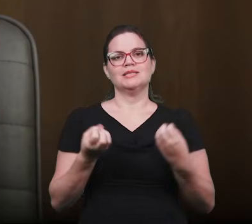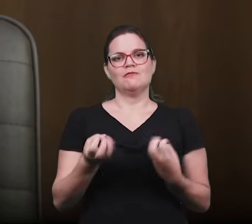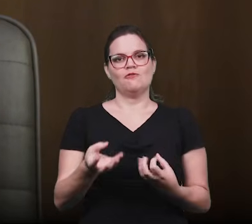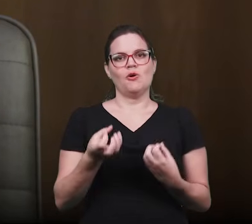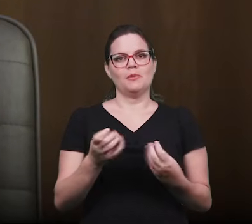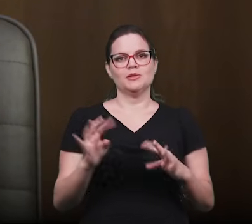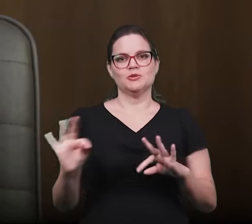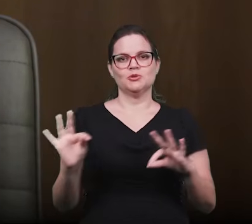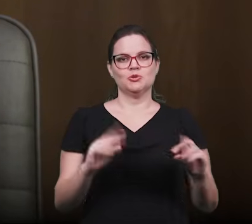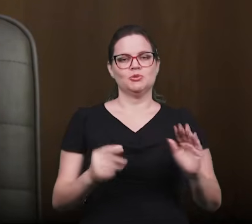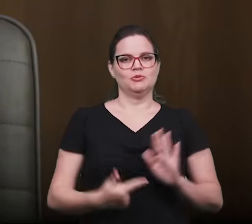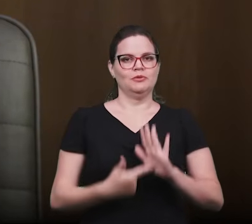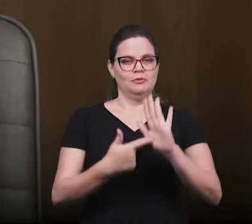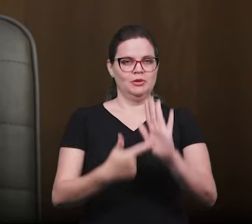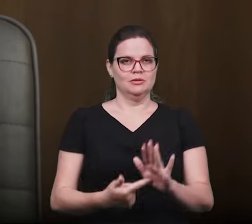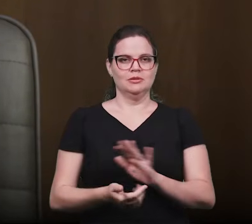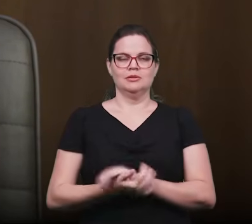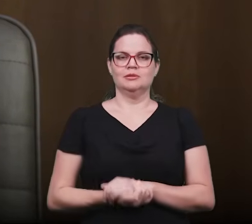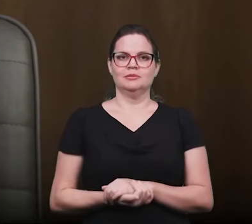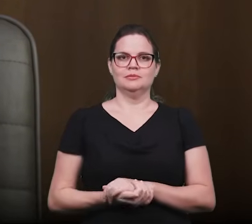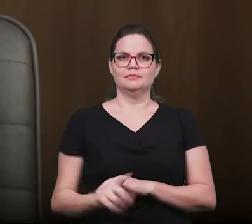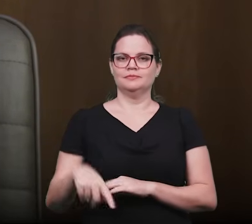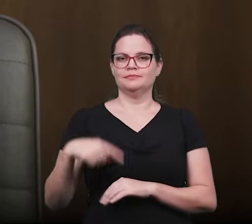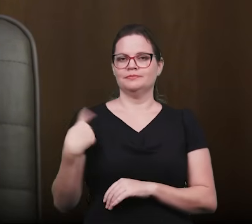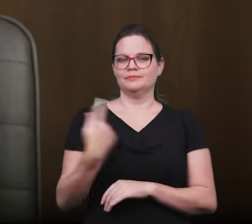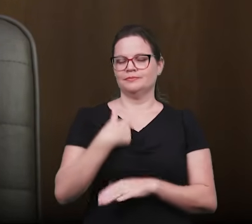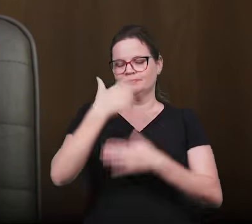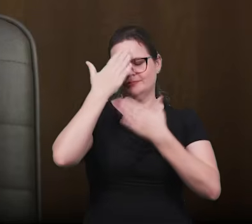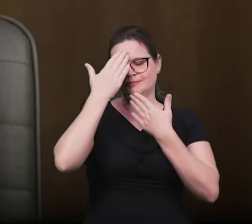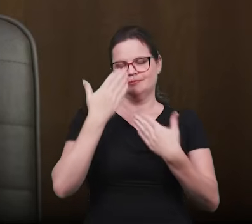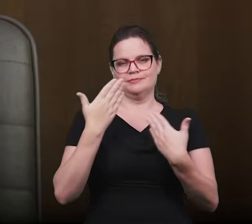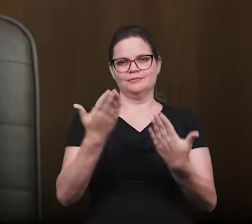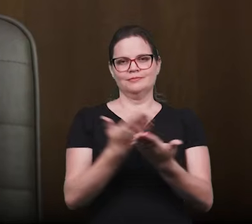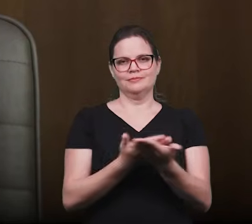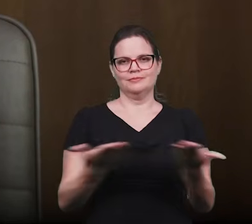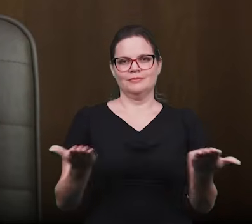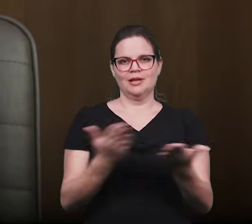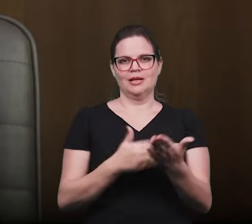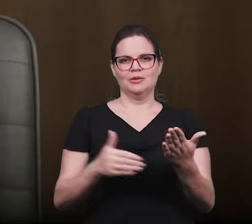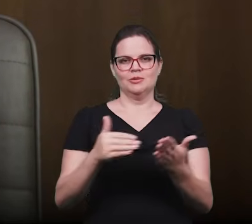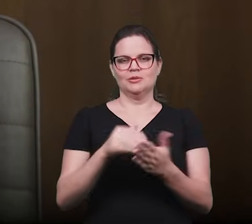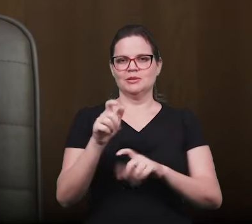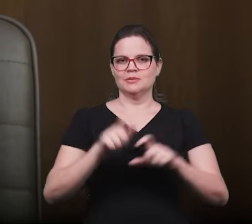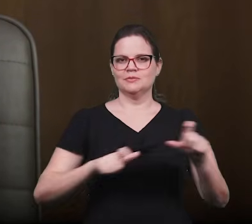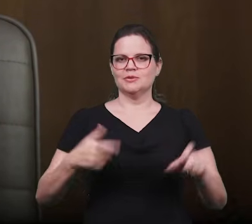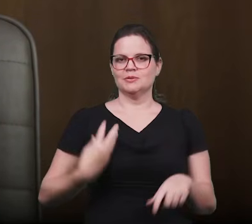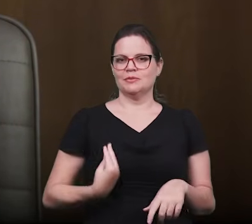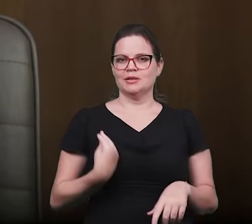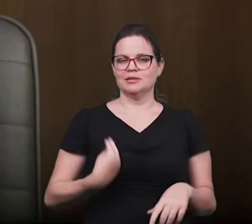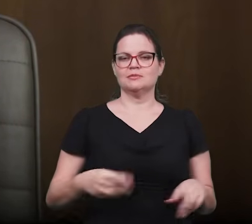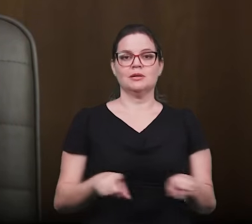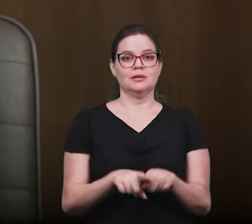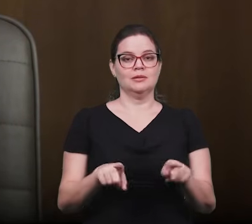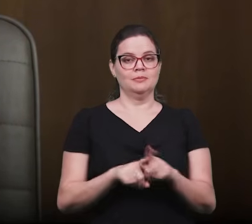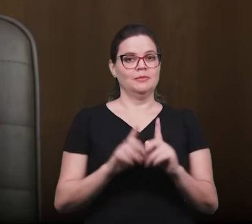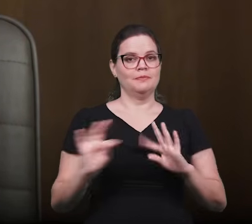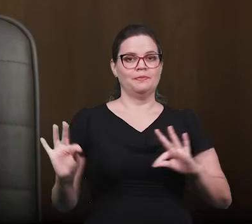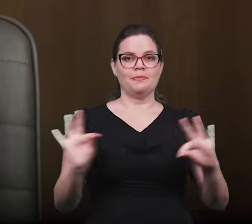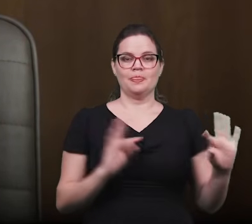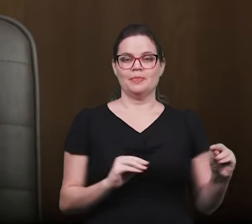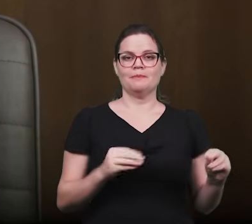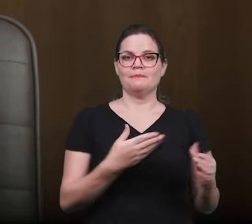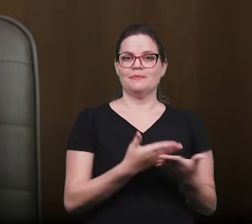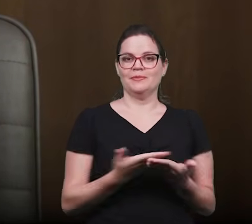informações, né, que foram trazidas aqui. E nós agradecemos a todos que participaram, a todos que